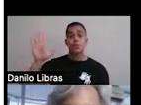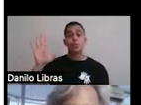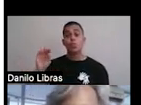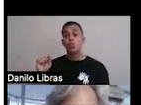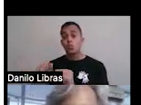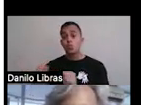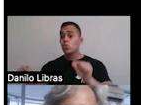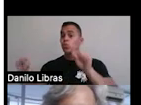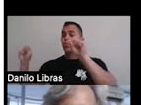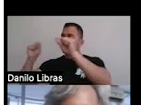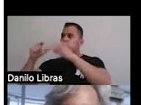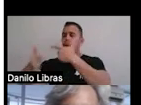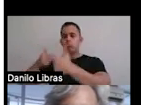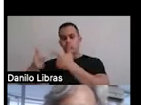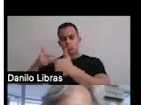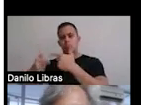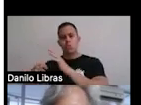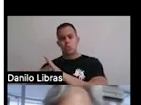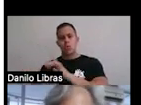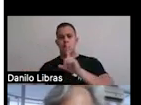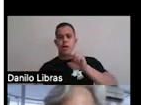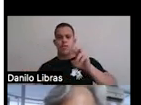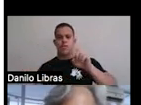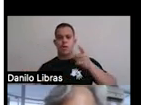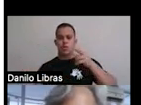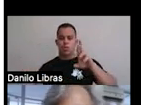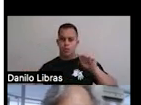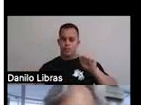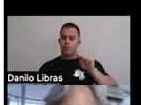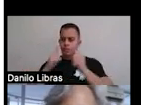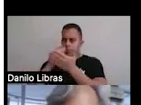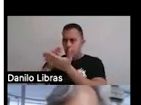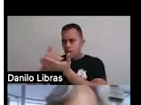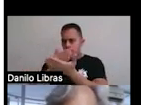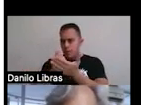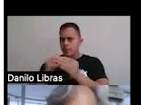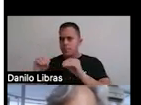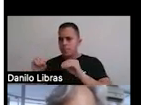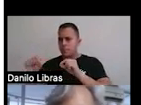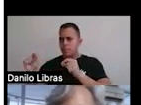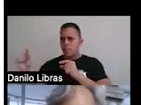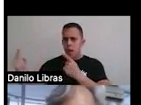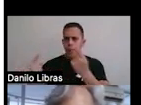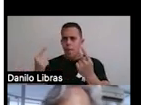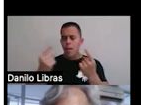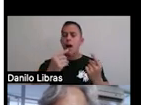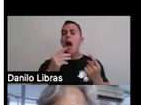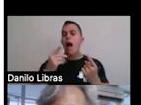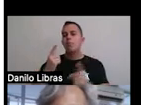que trabalhavam com levedura dividiram o genoma, cada quem sequenciou um cromossoma